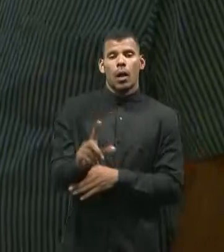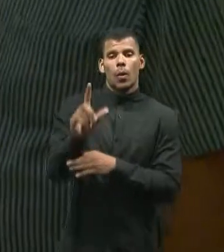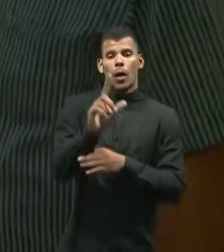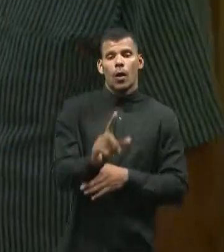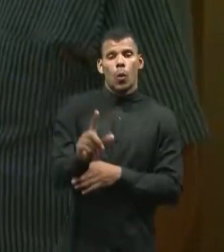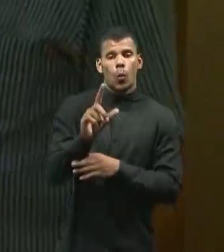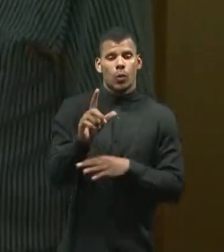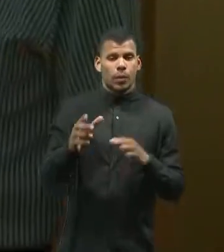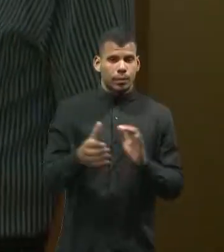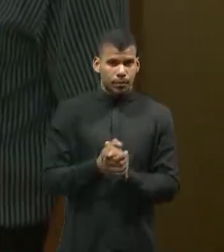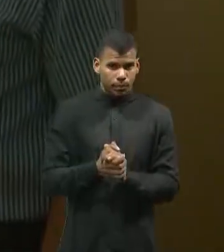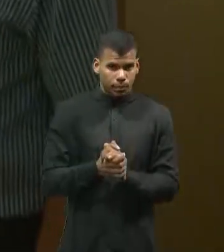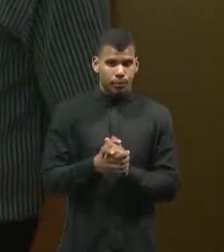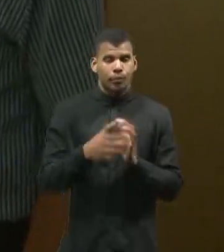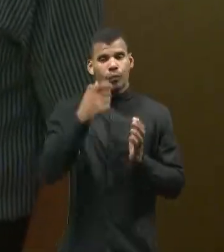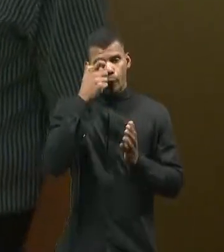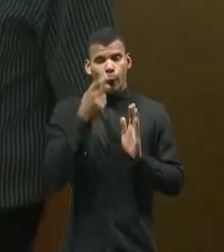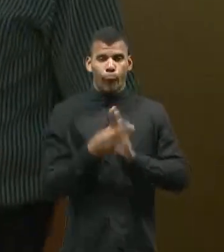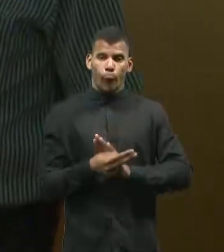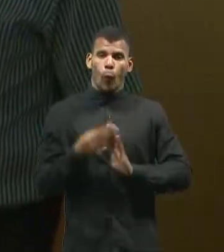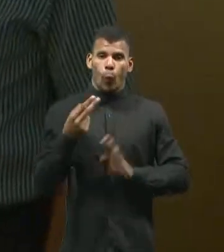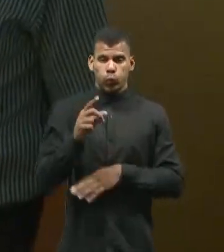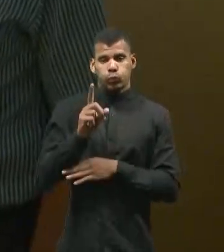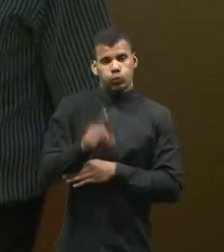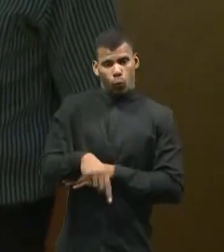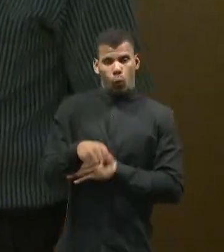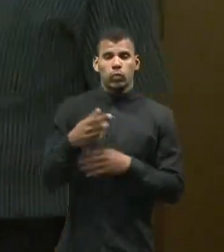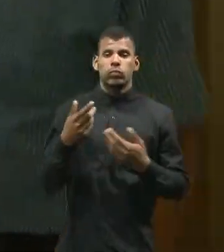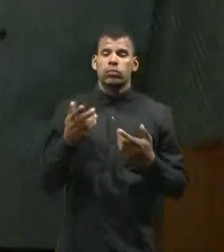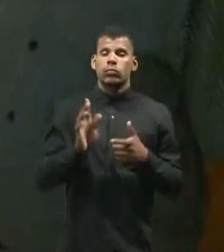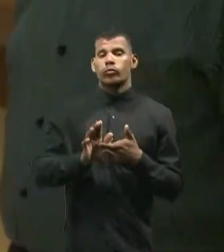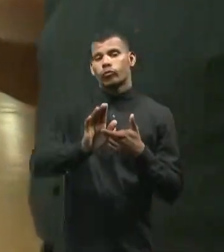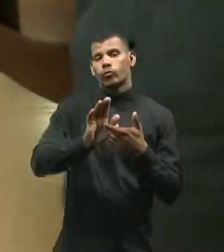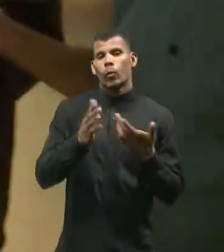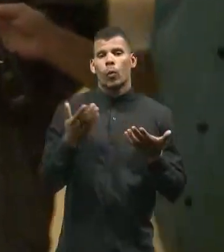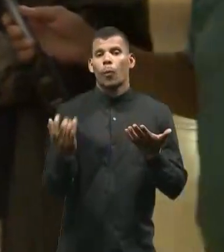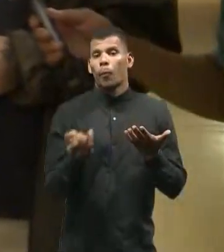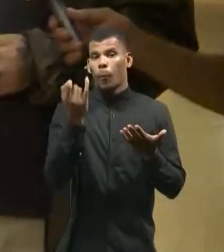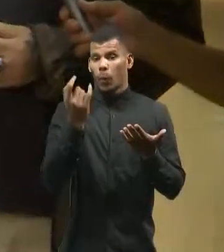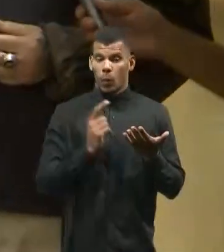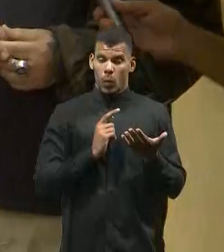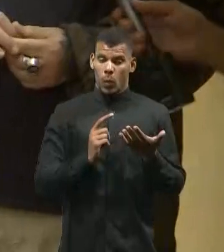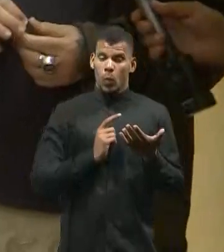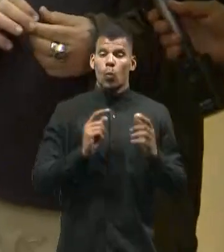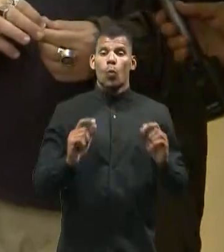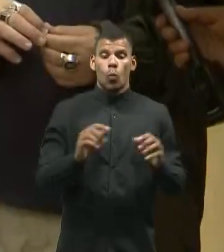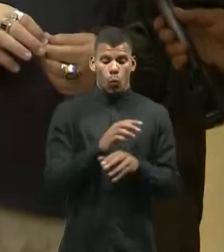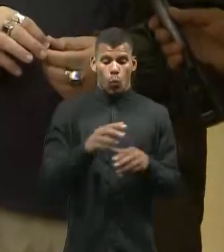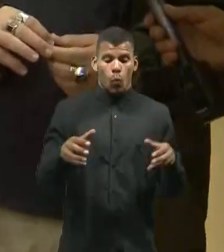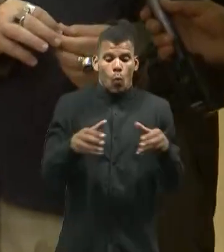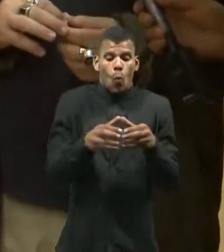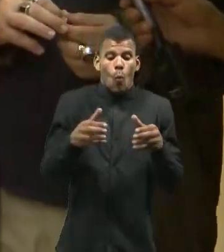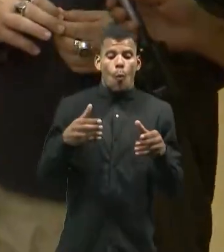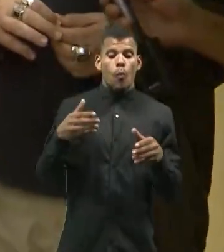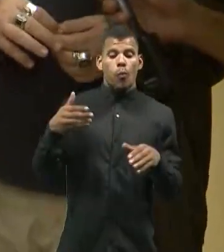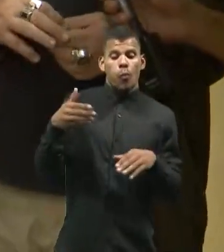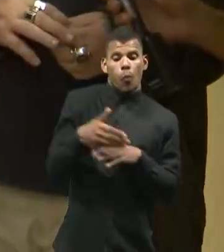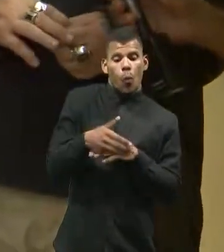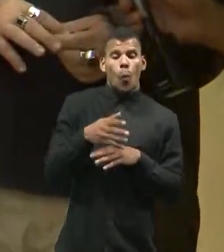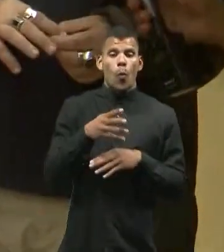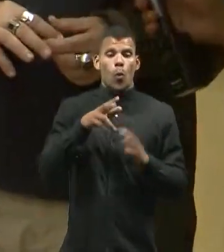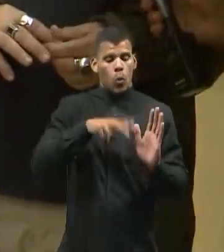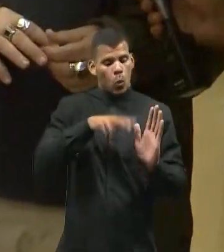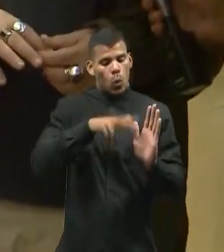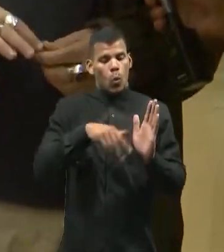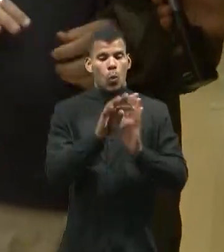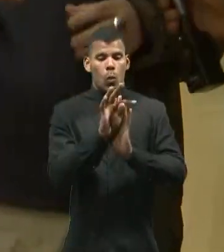eu trabalho, como sou escritor. Então é uma exposição que é fundamental que o público que venha leia os